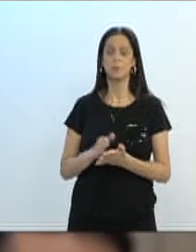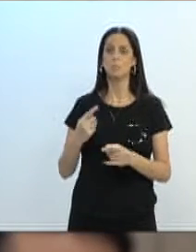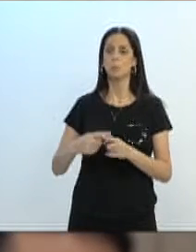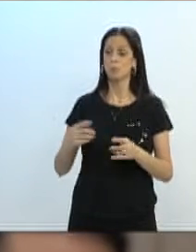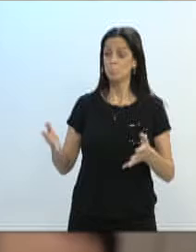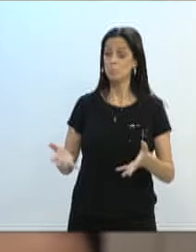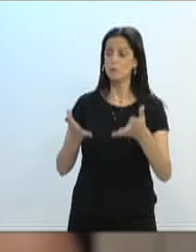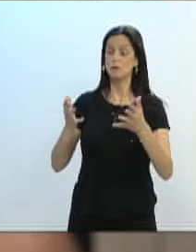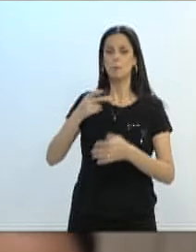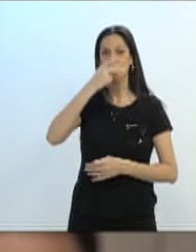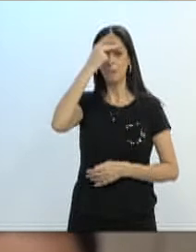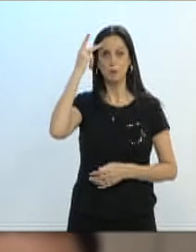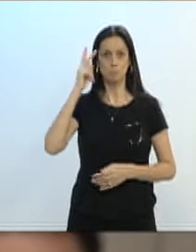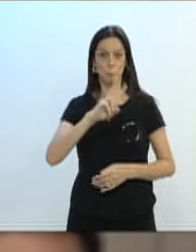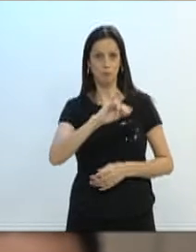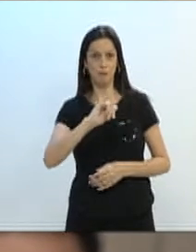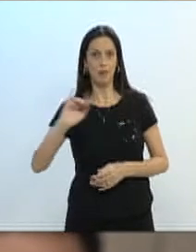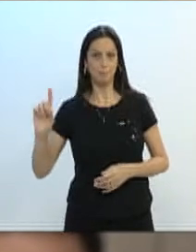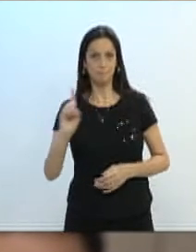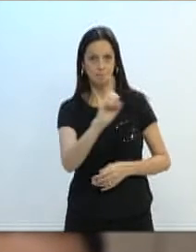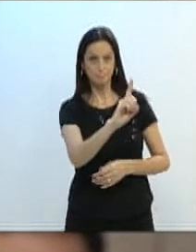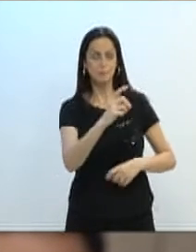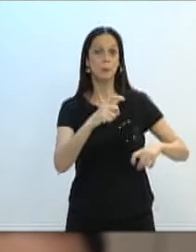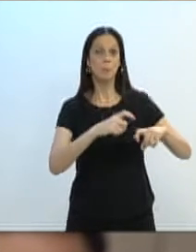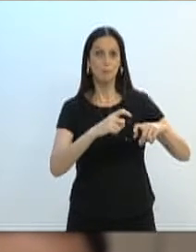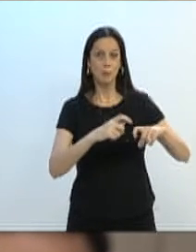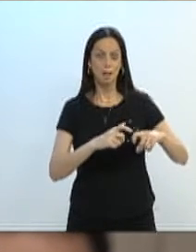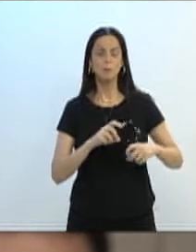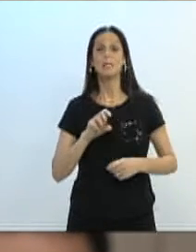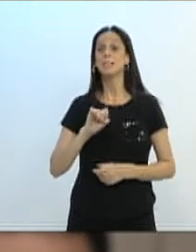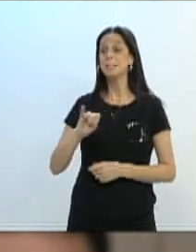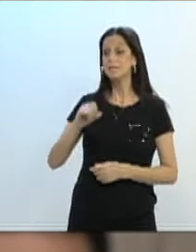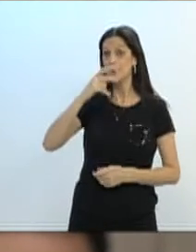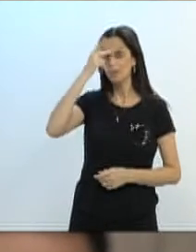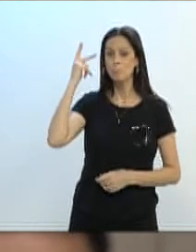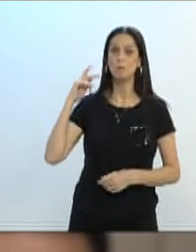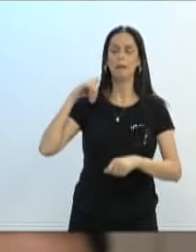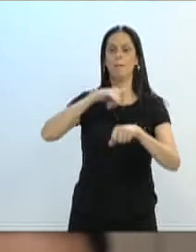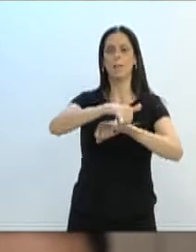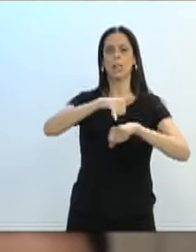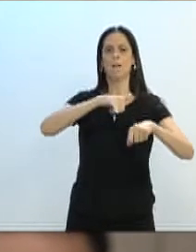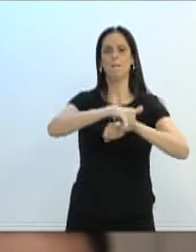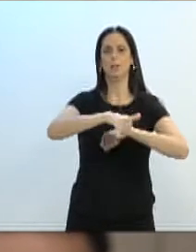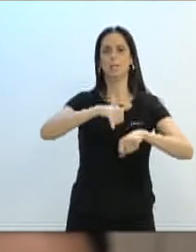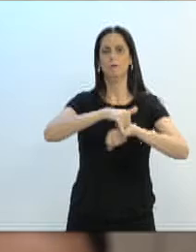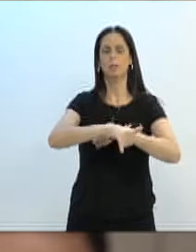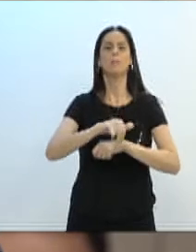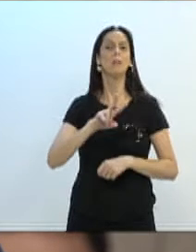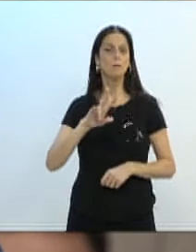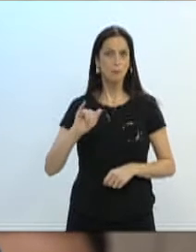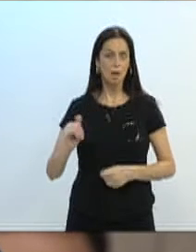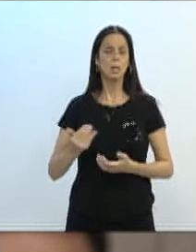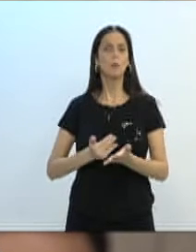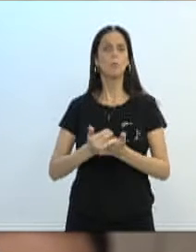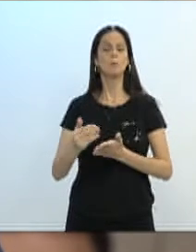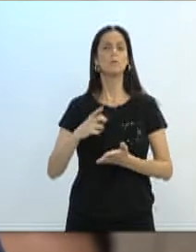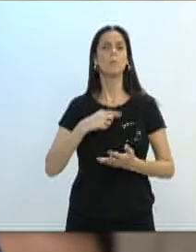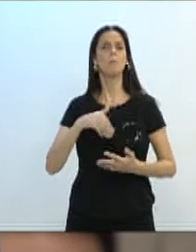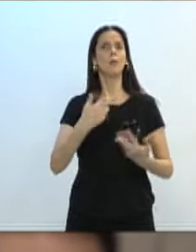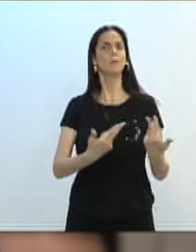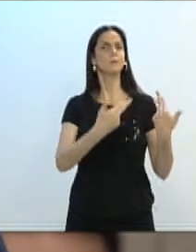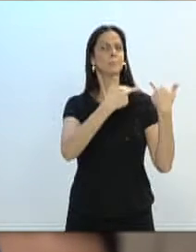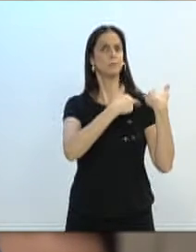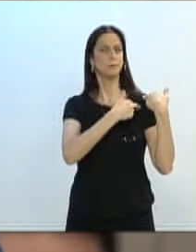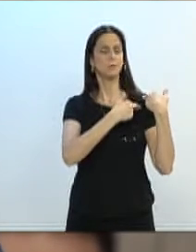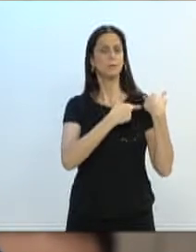que as pessoas vão, que elas não faltem, e aquelas que faltam vão começar a contribuir, de forma que a gente pode baixar os impostos da cidade e